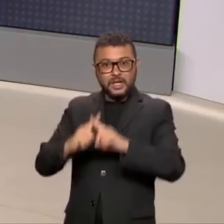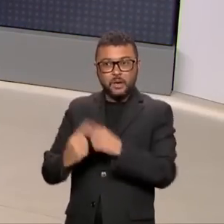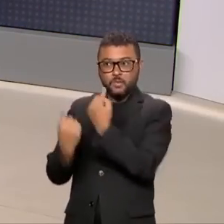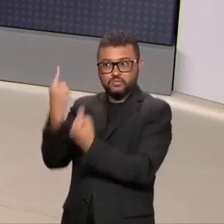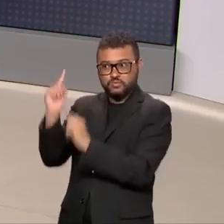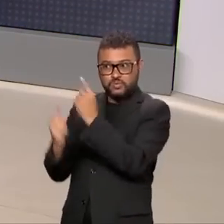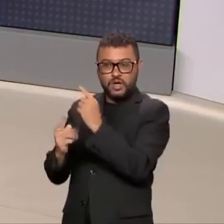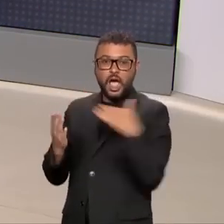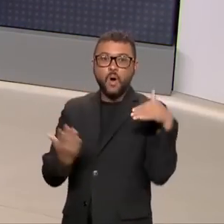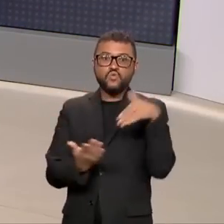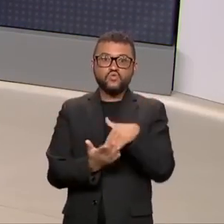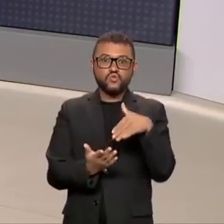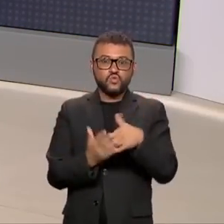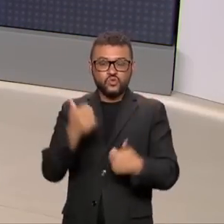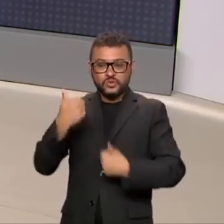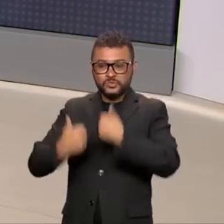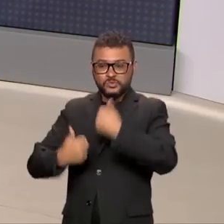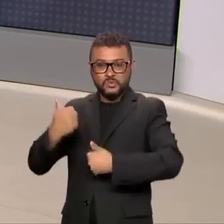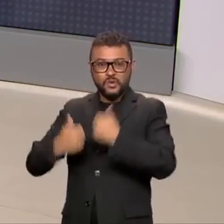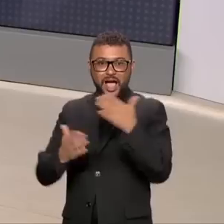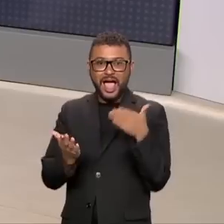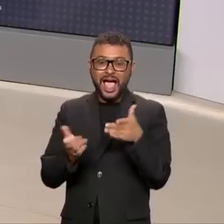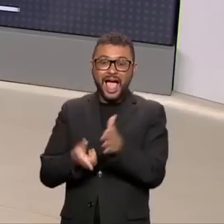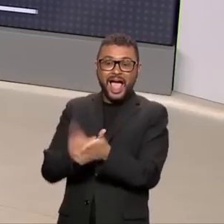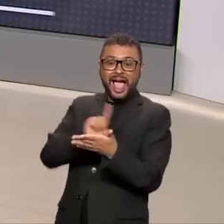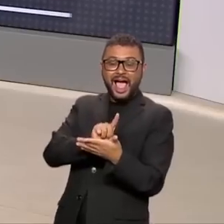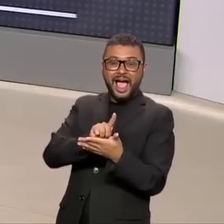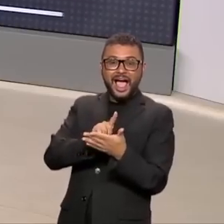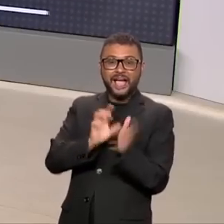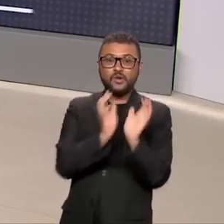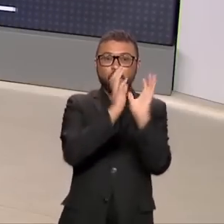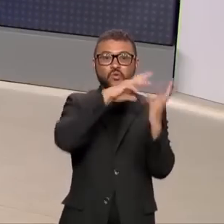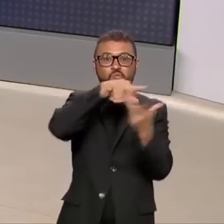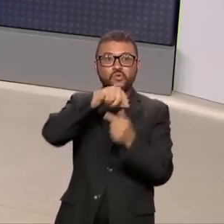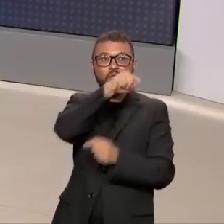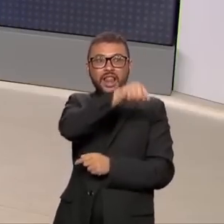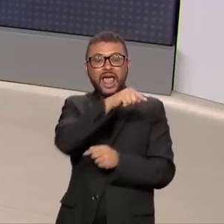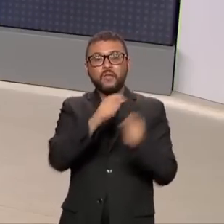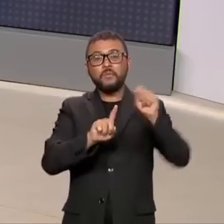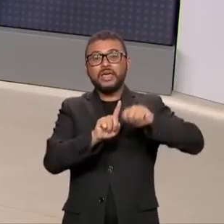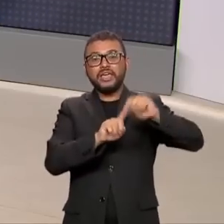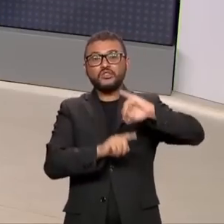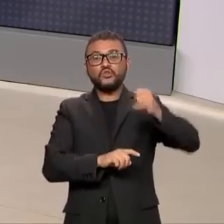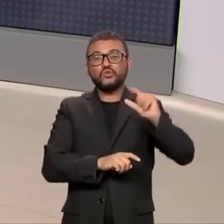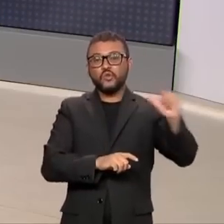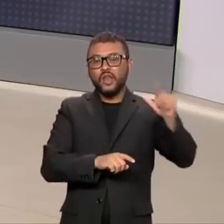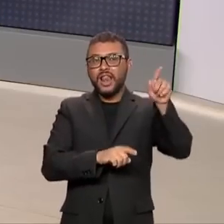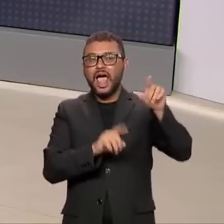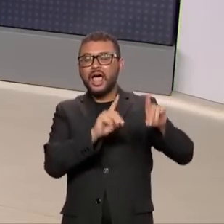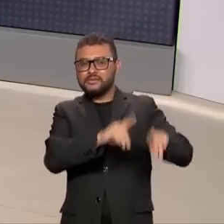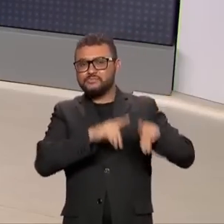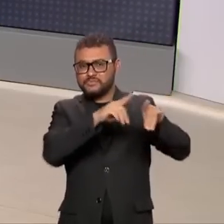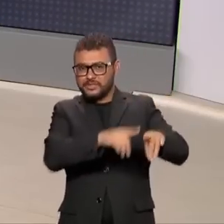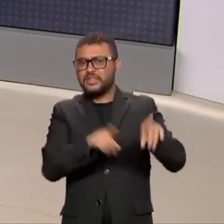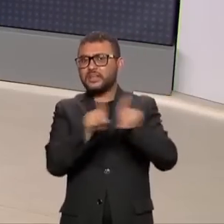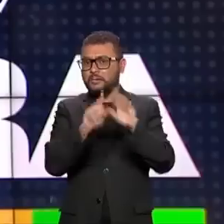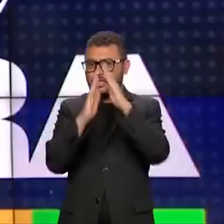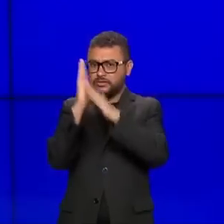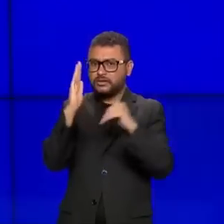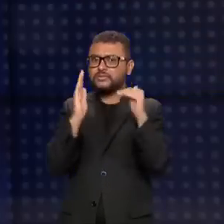a última partida antes da Copa do Mundo Feminina de Futebol, que acontece em julho na Austrália e na Nova